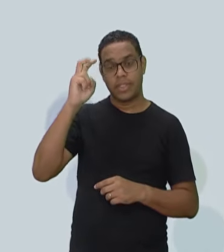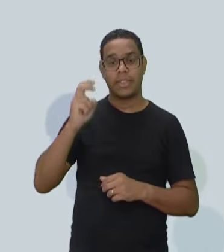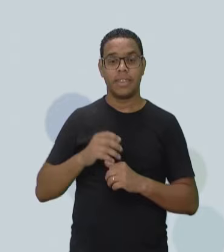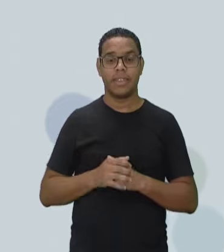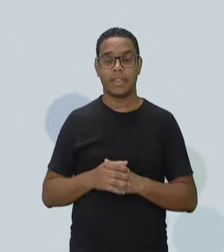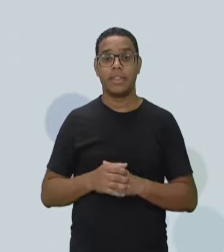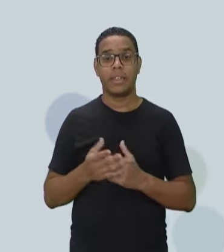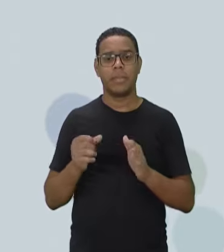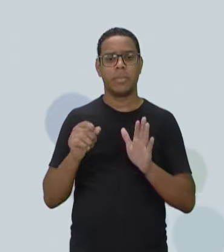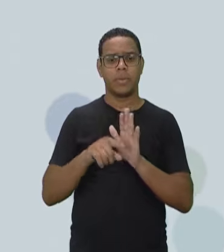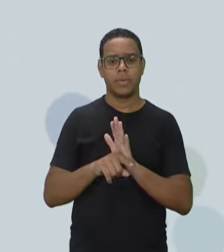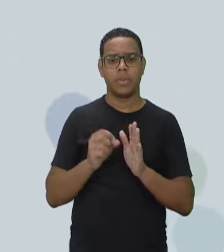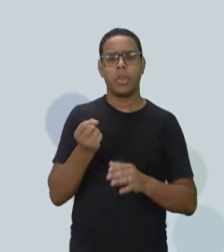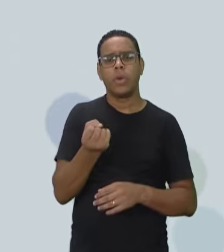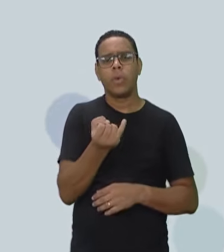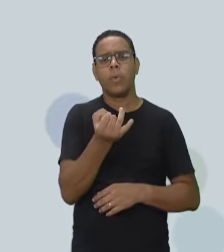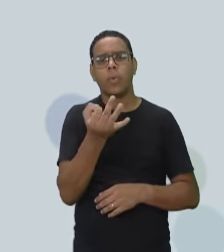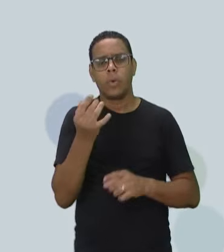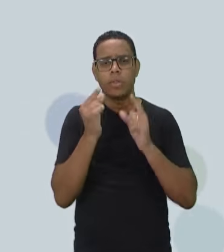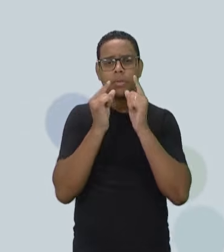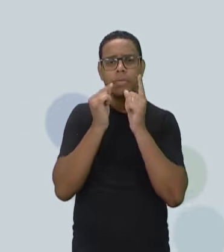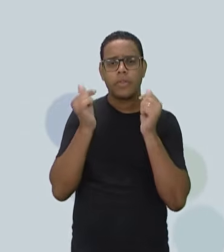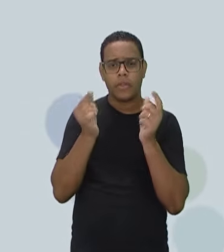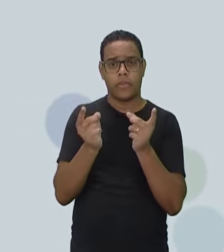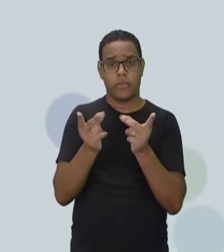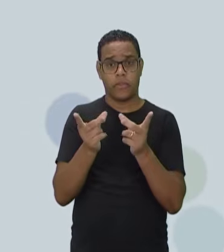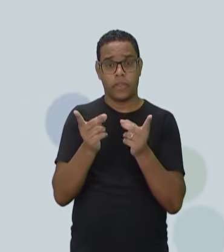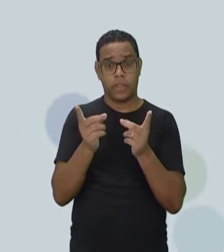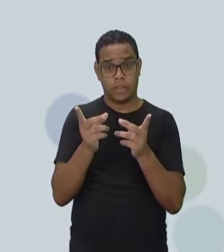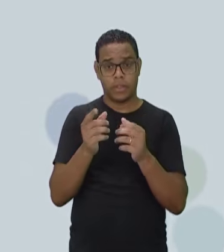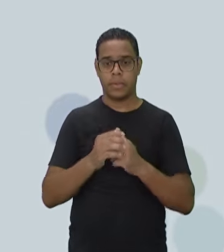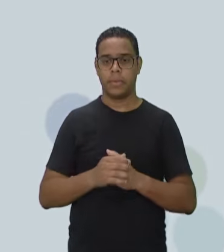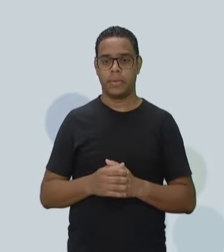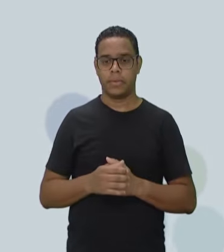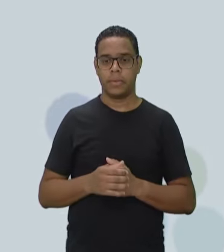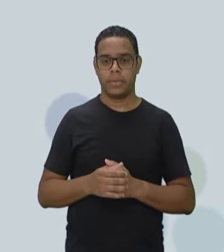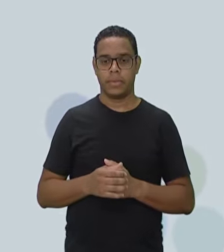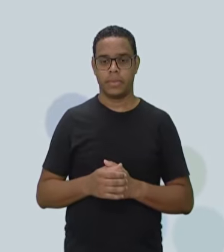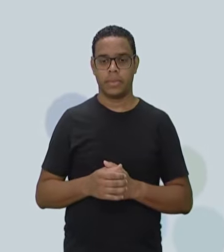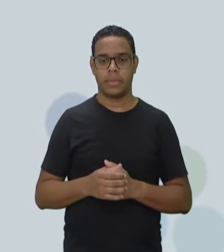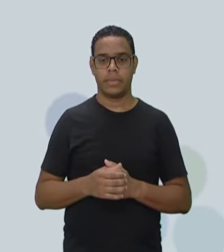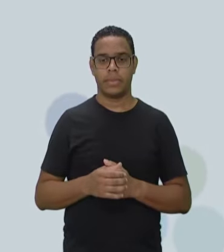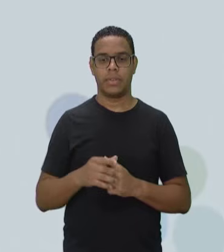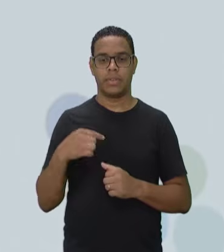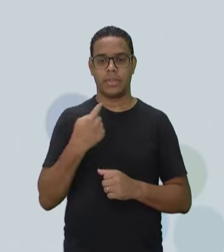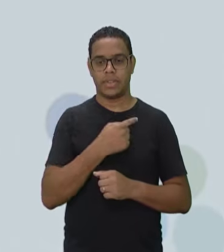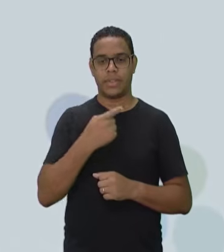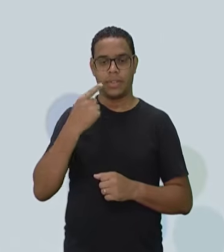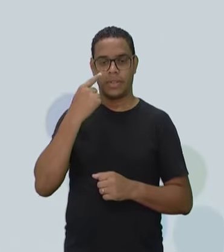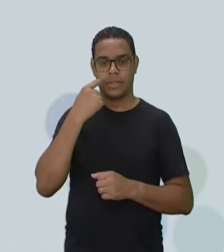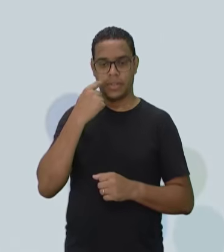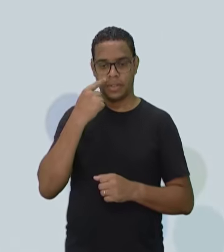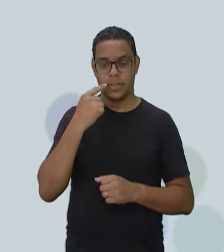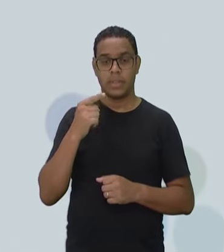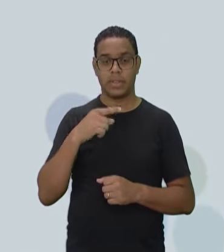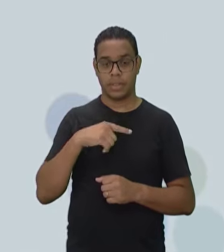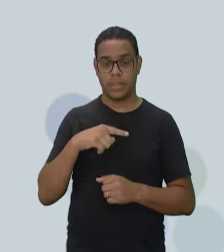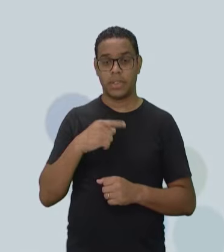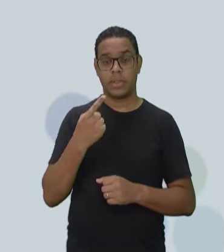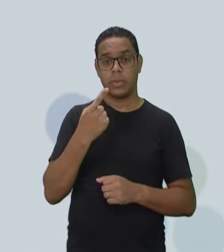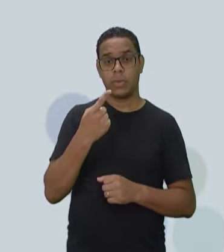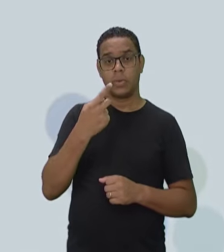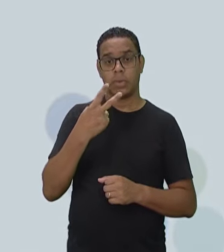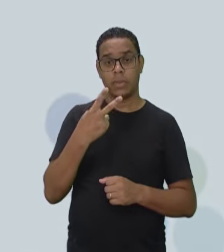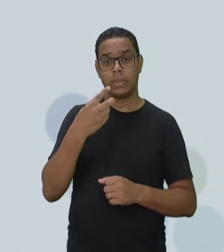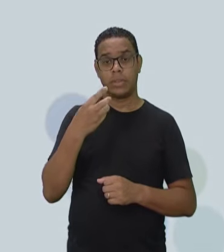ele pergunta, quantos bombons foram vendidos? A gente vê que nessa coluna temos 1,